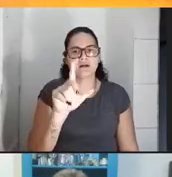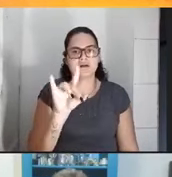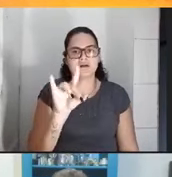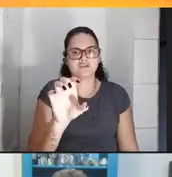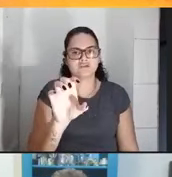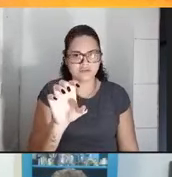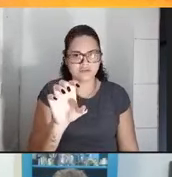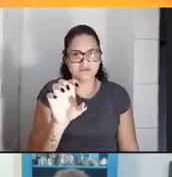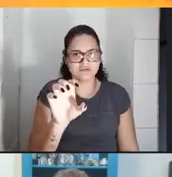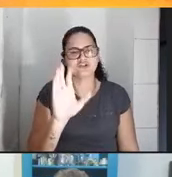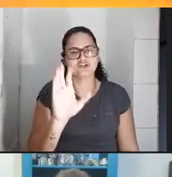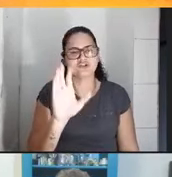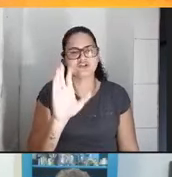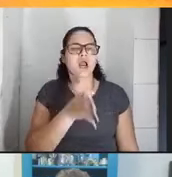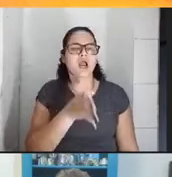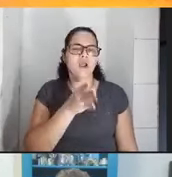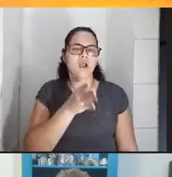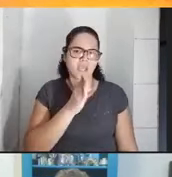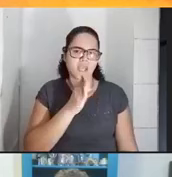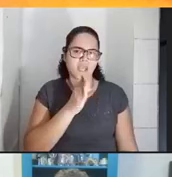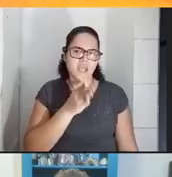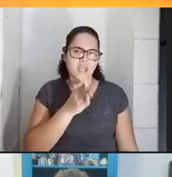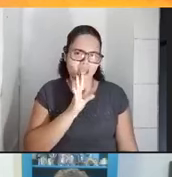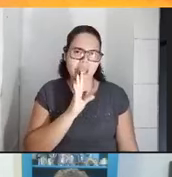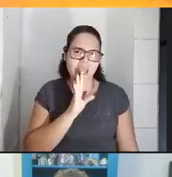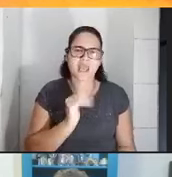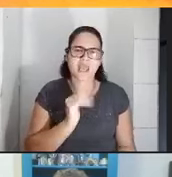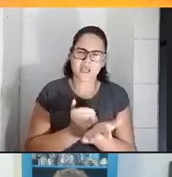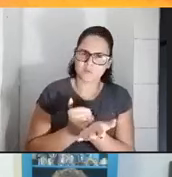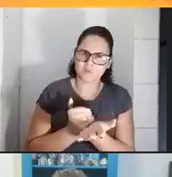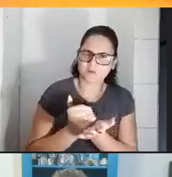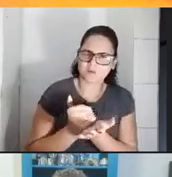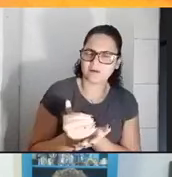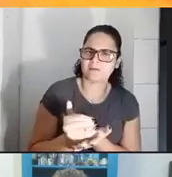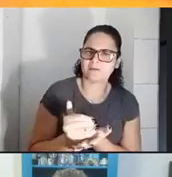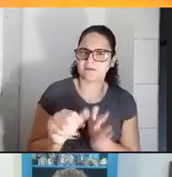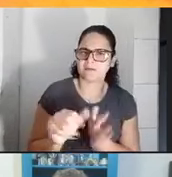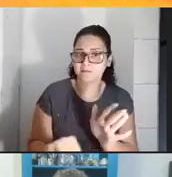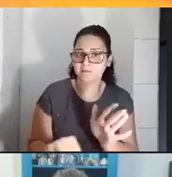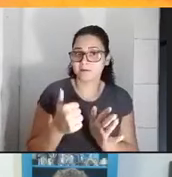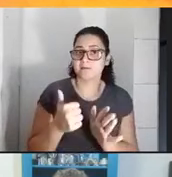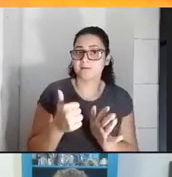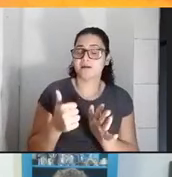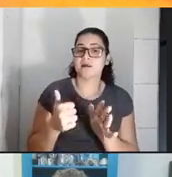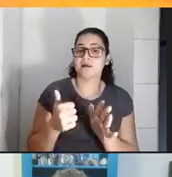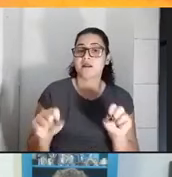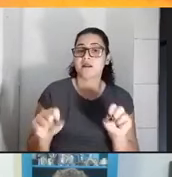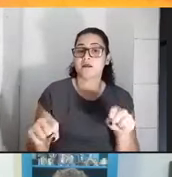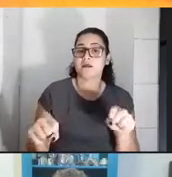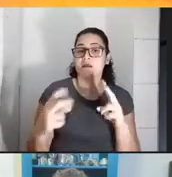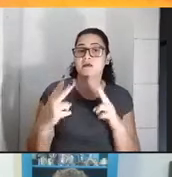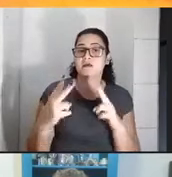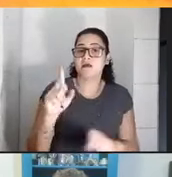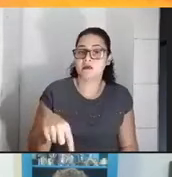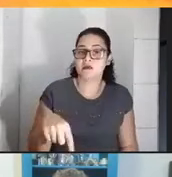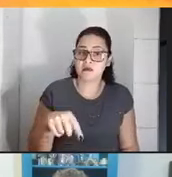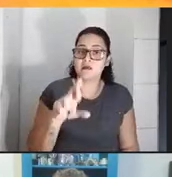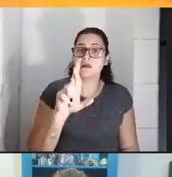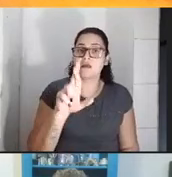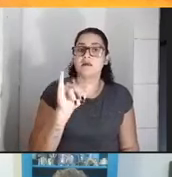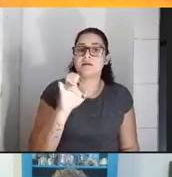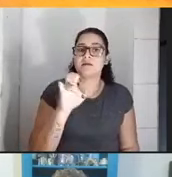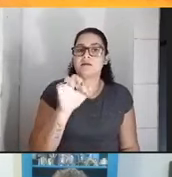já conheço desde o início. Acho que a primeira vez que eu vi a Fátima Cleide foi em Ribeirão Pires, lá